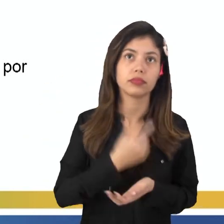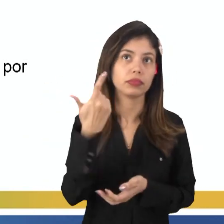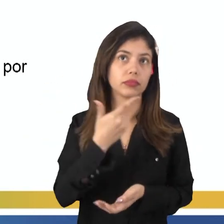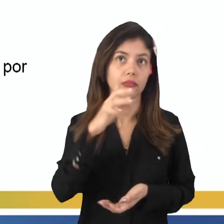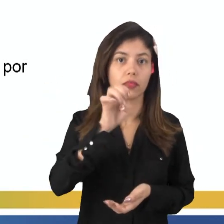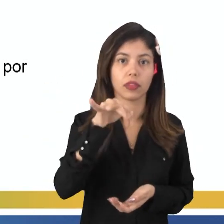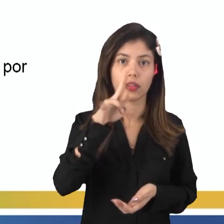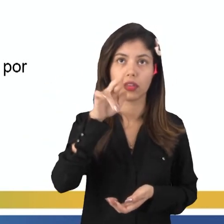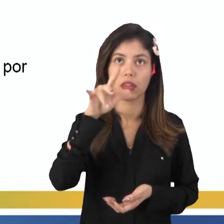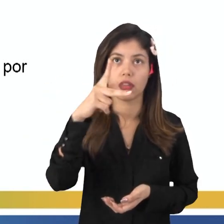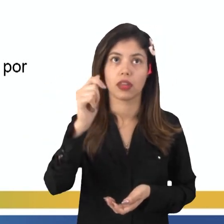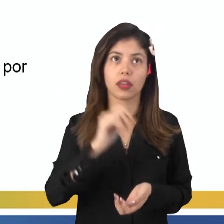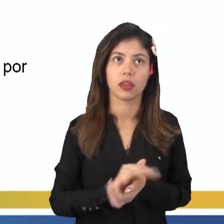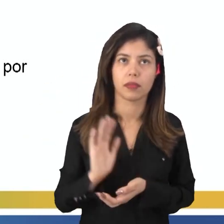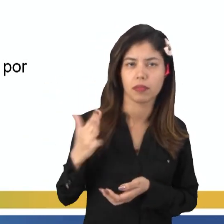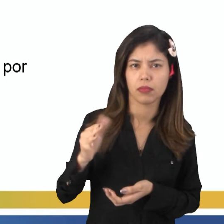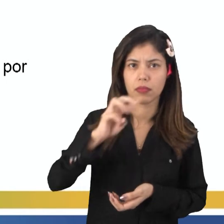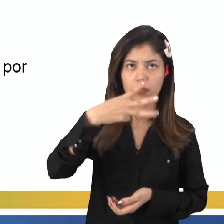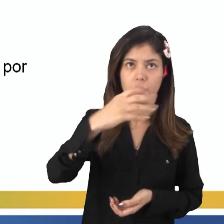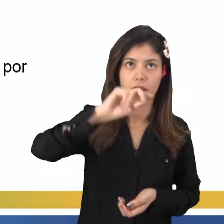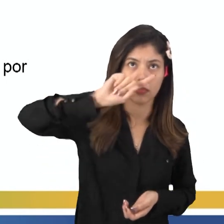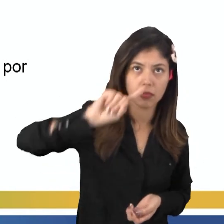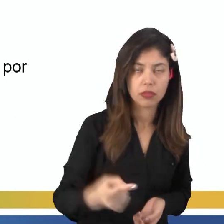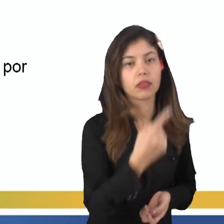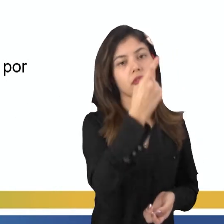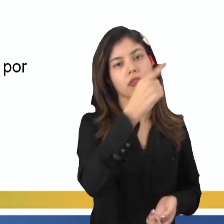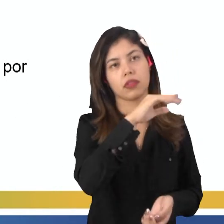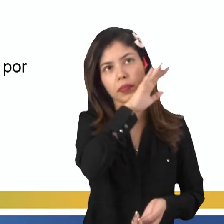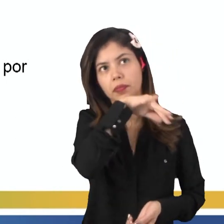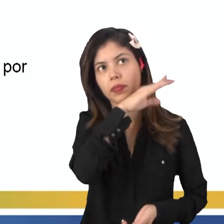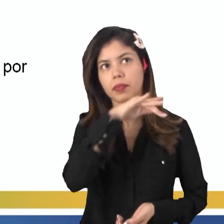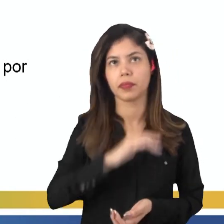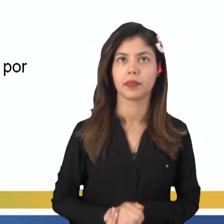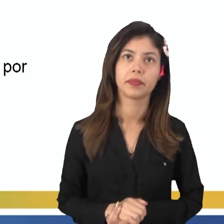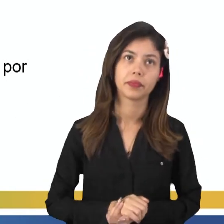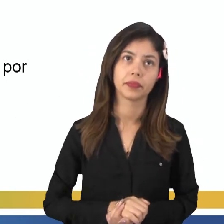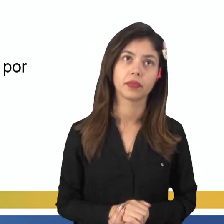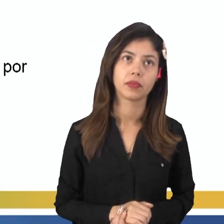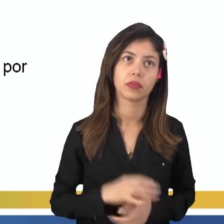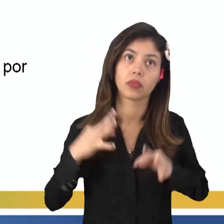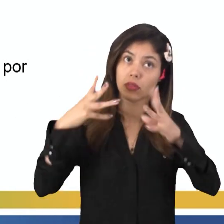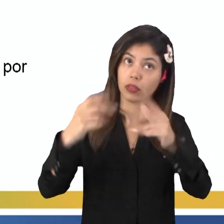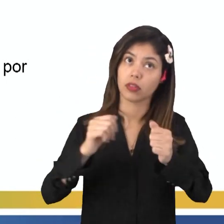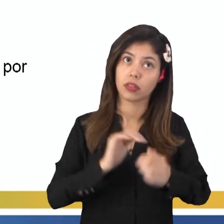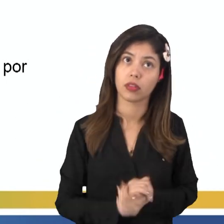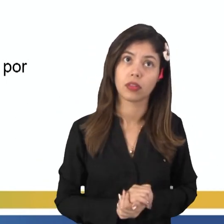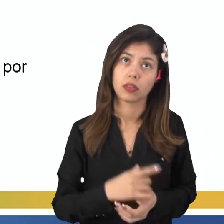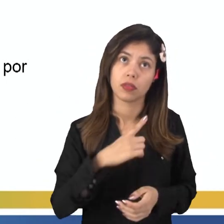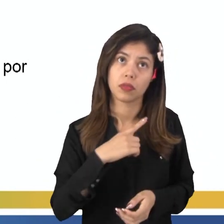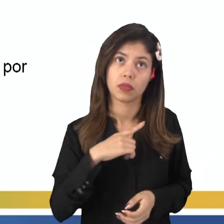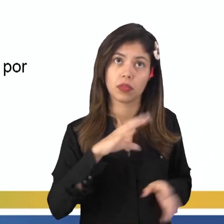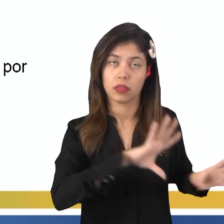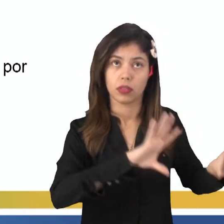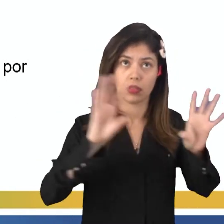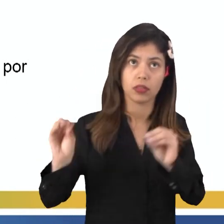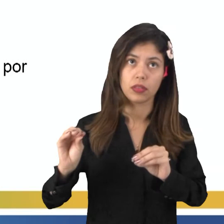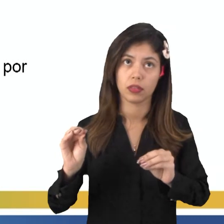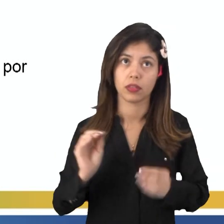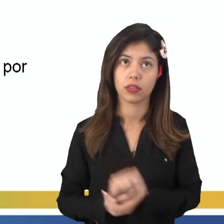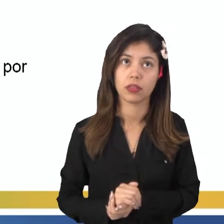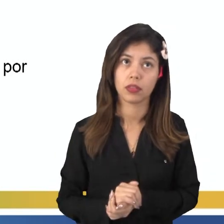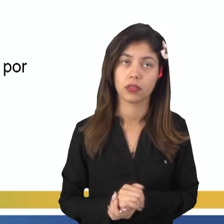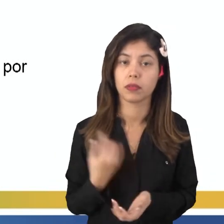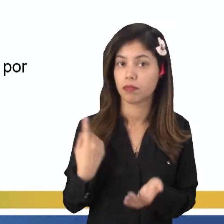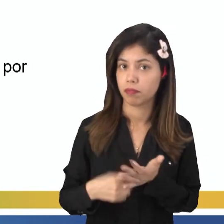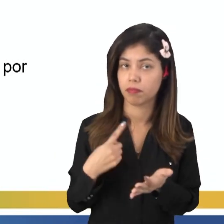rica. Segundo a Embrapa, há nesse bioma cerca de 30 milhões de espécies de animais. Contudo, há um aspecto